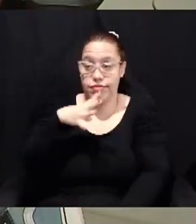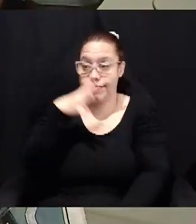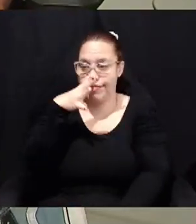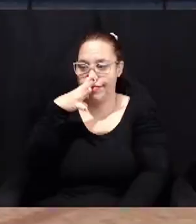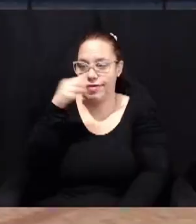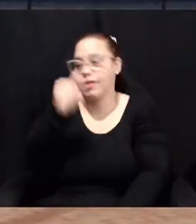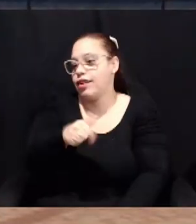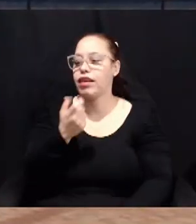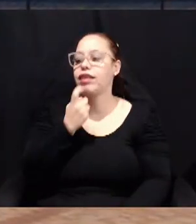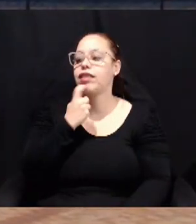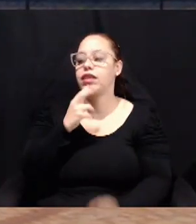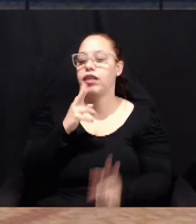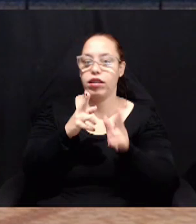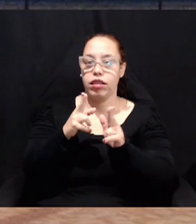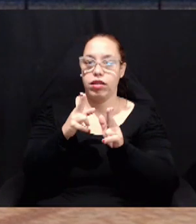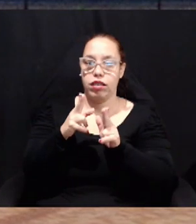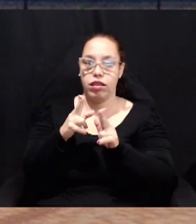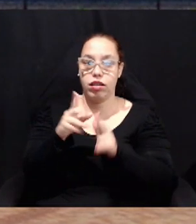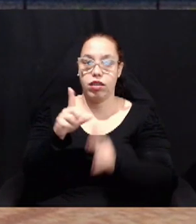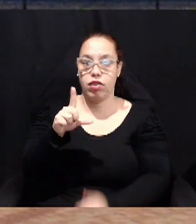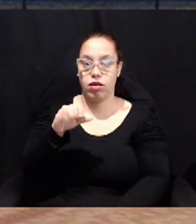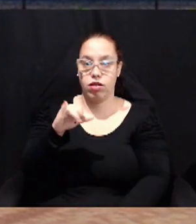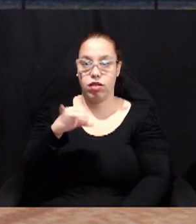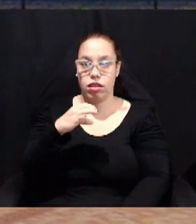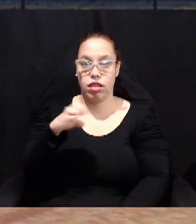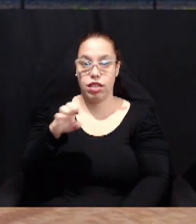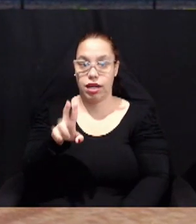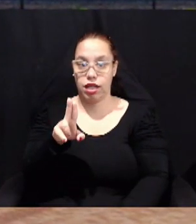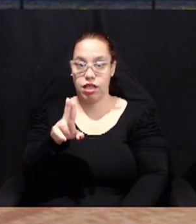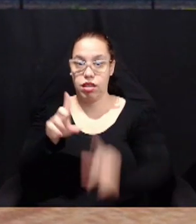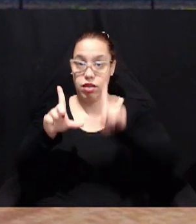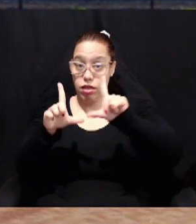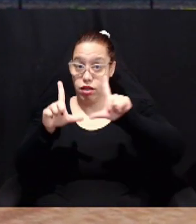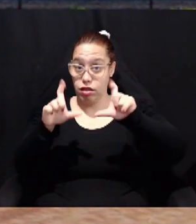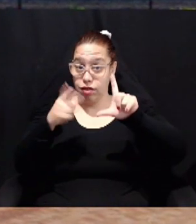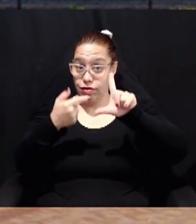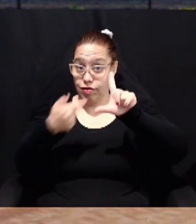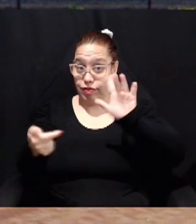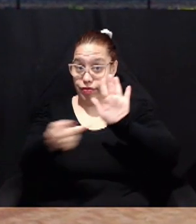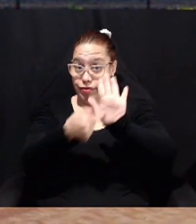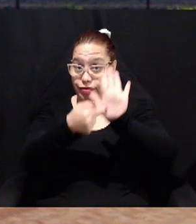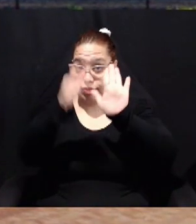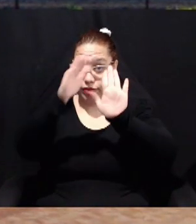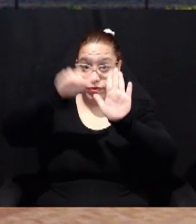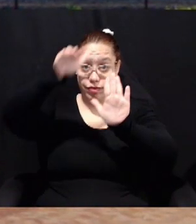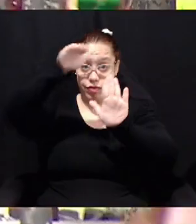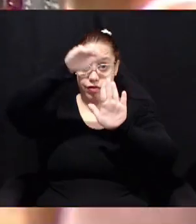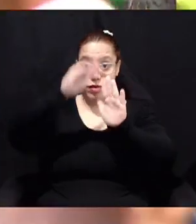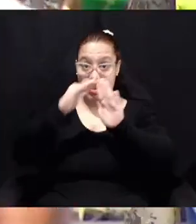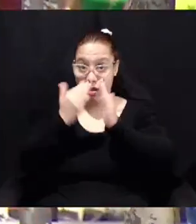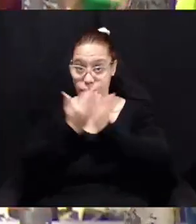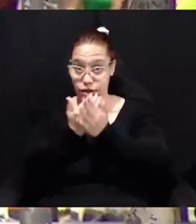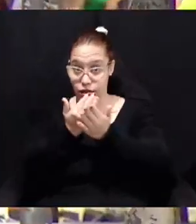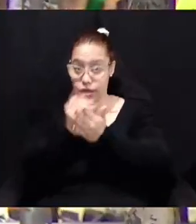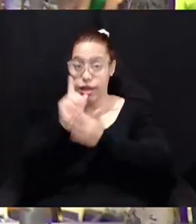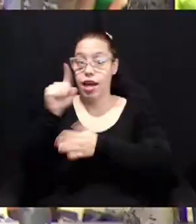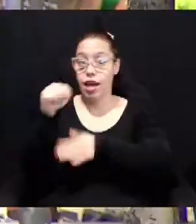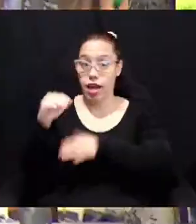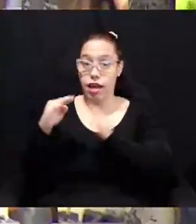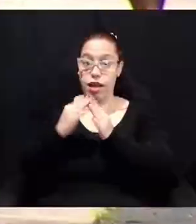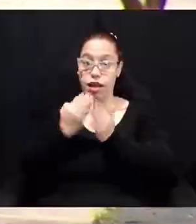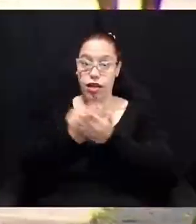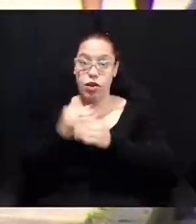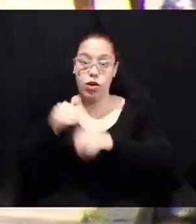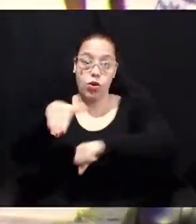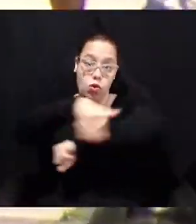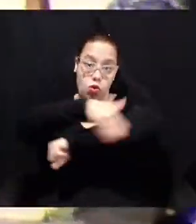coloquei o Liceu, né? Tem uma cena que tem uma foto de cima da escola onde ele estuda, e é o Liceu, né? Coloquei algumas ruas ali,